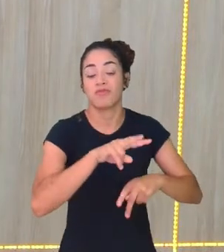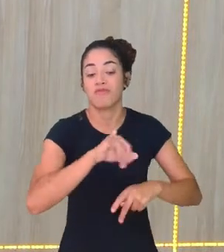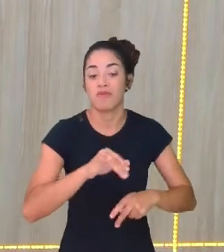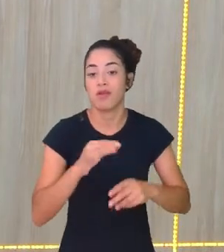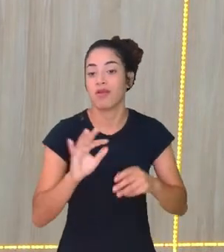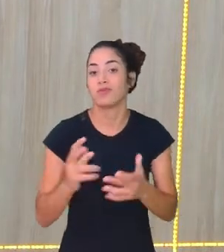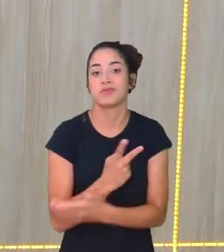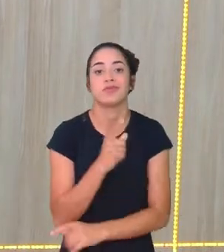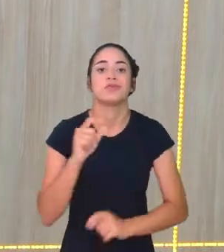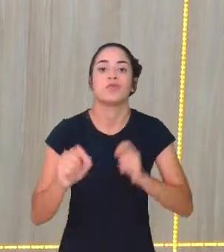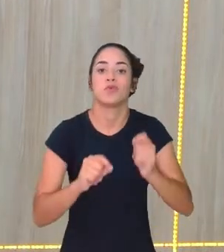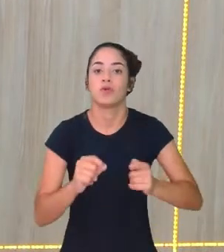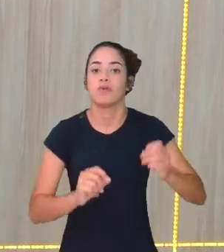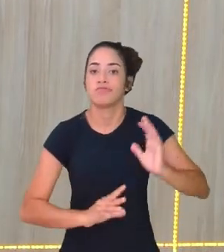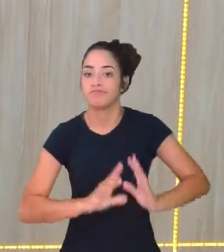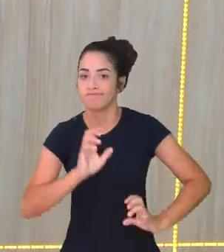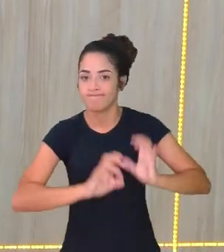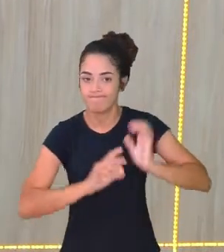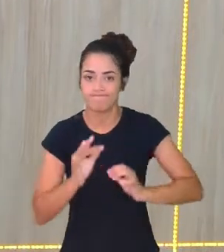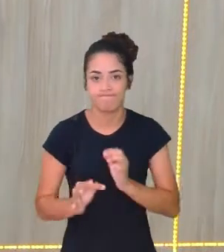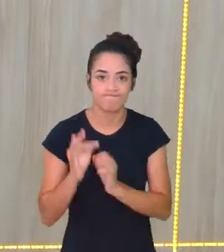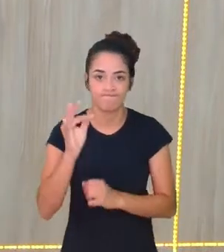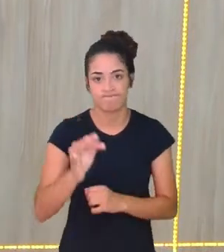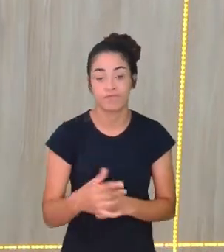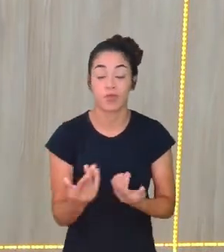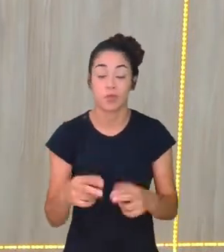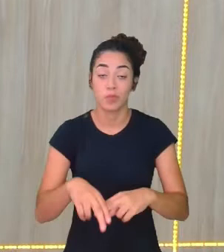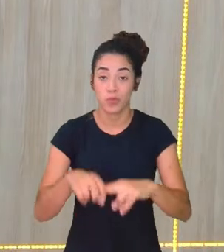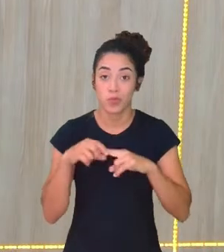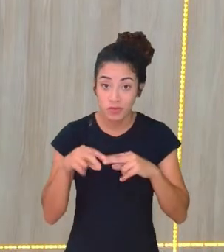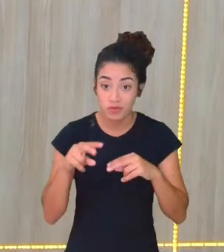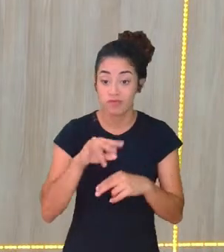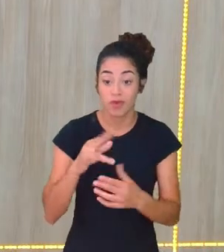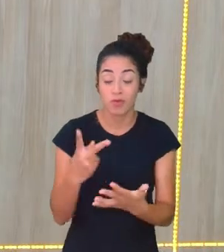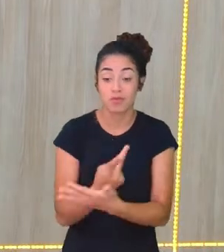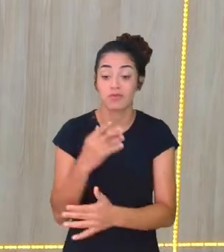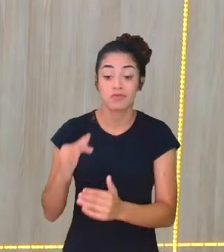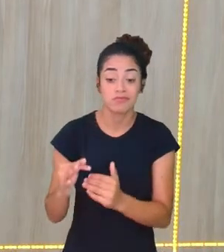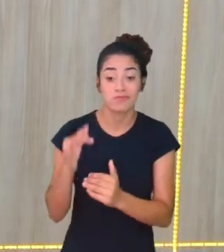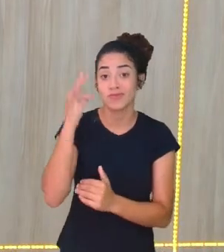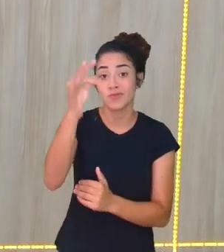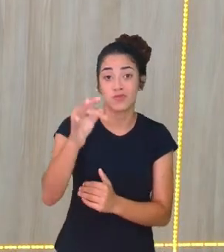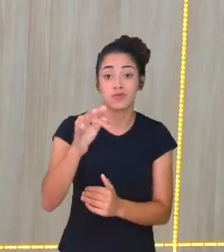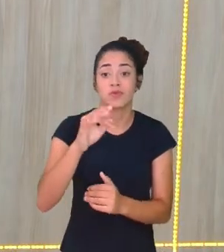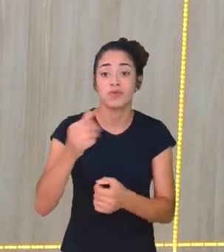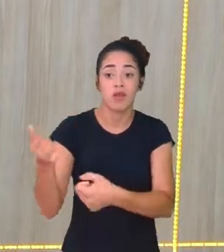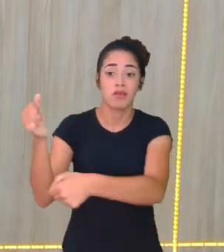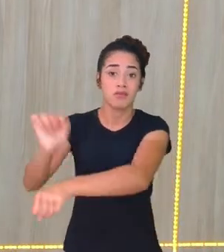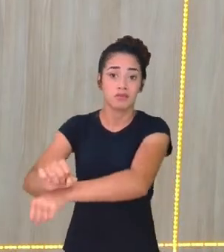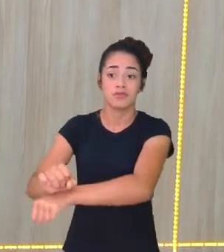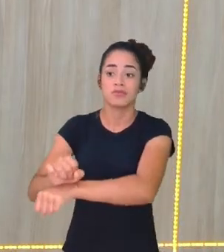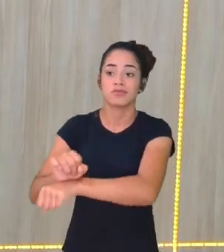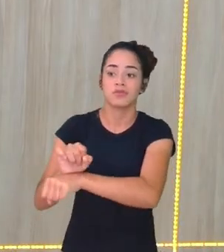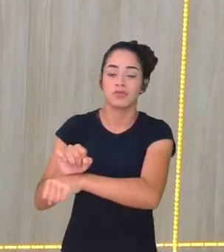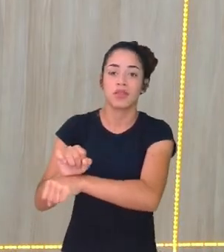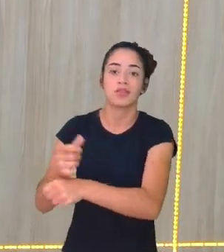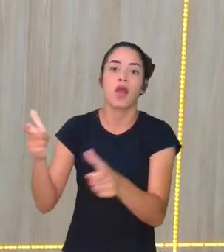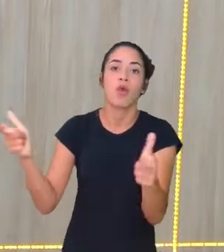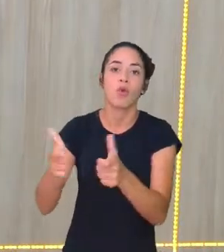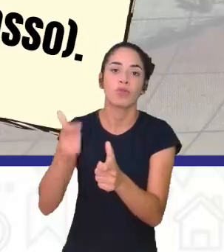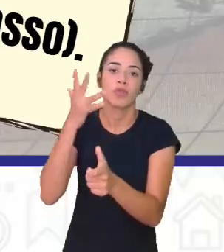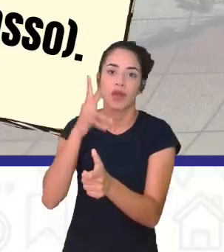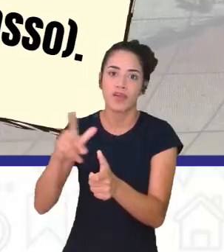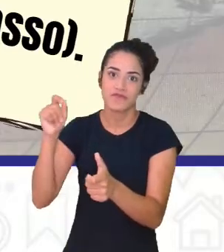conflito e vai ser uma das razões também pelas quais mais na frente eles vão trazer os escravos africanos mas veja